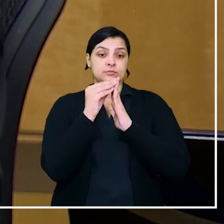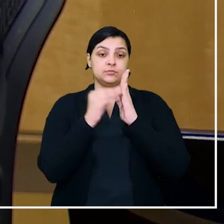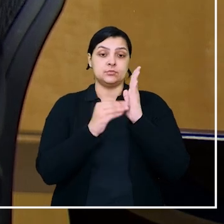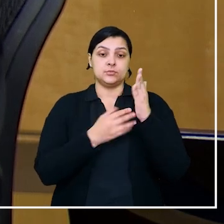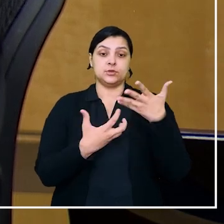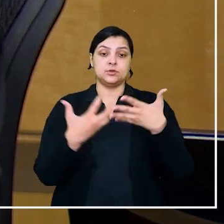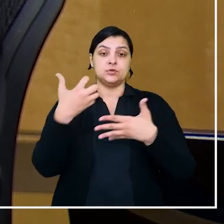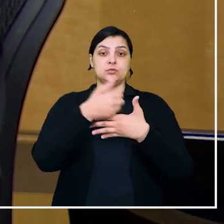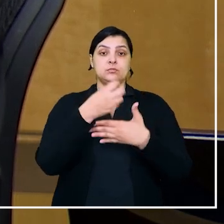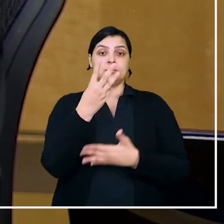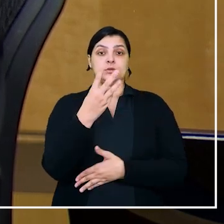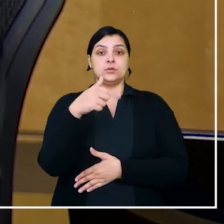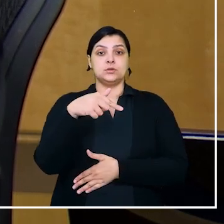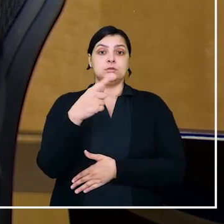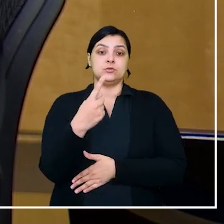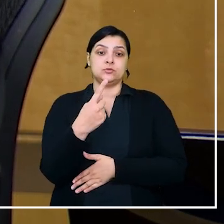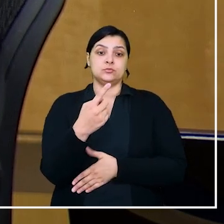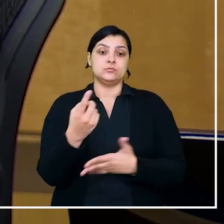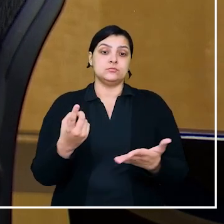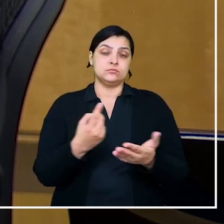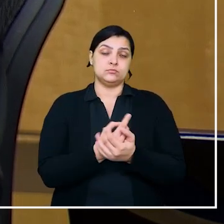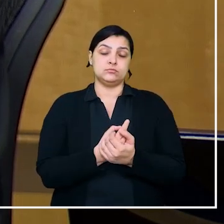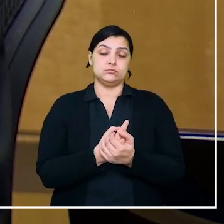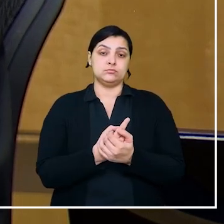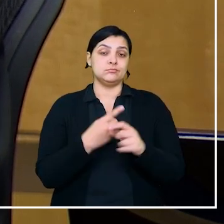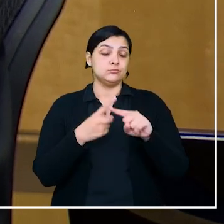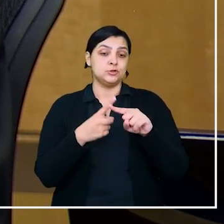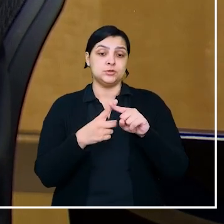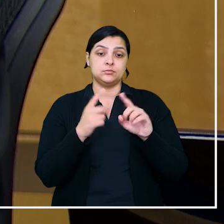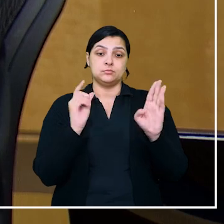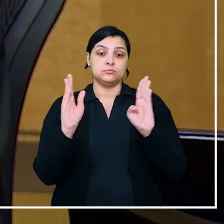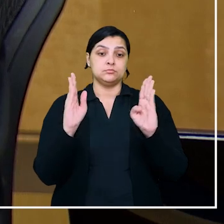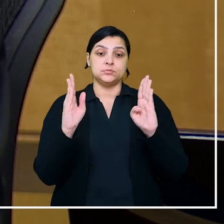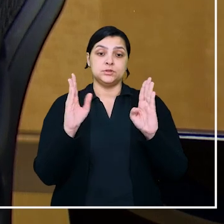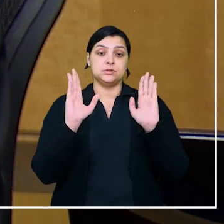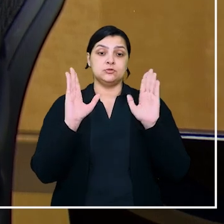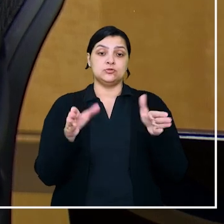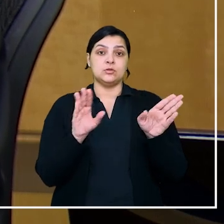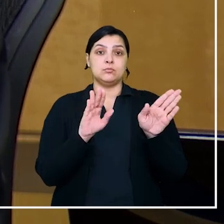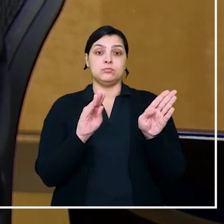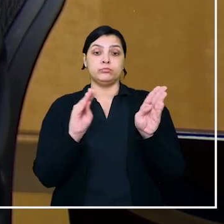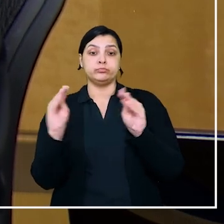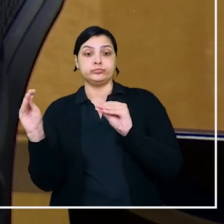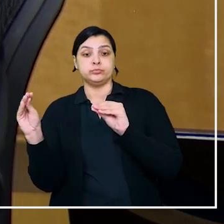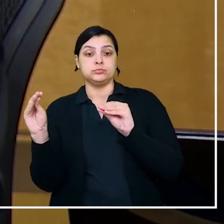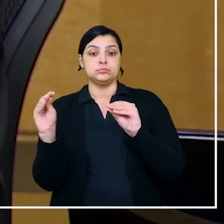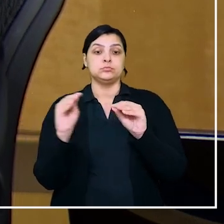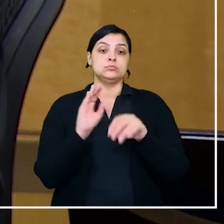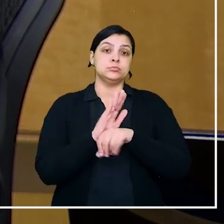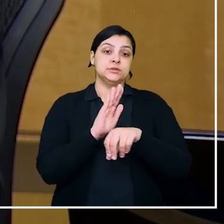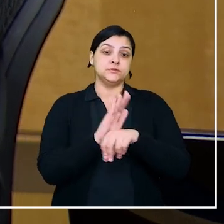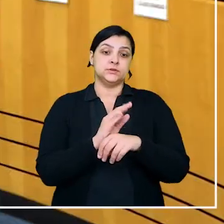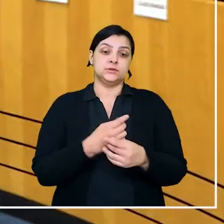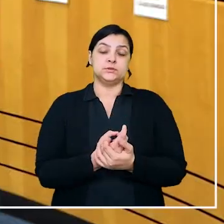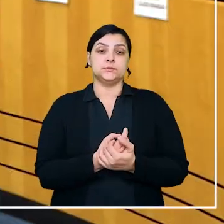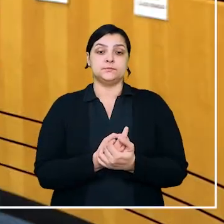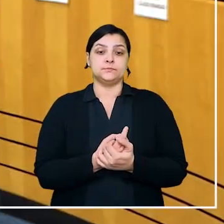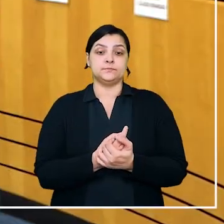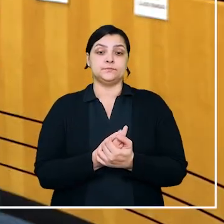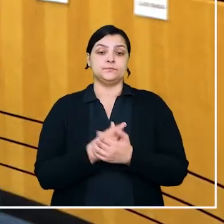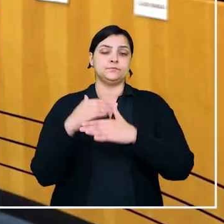da súmula 371 desta Corte, uma vez que o prazo já teria sido postergado, o prazo do benefício previdenciário.